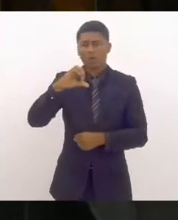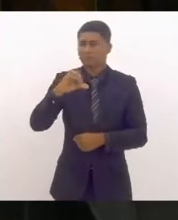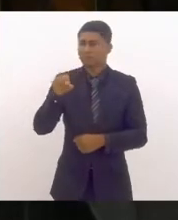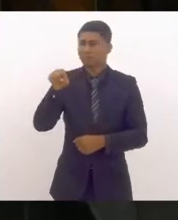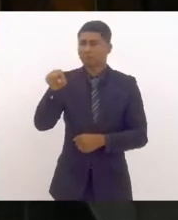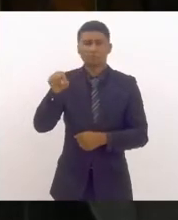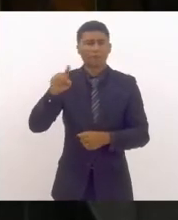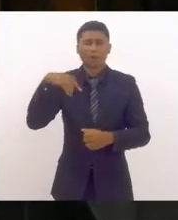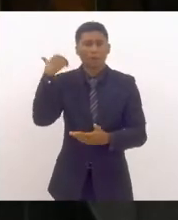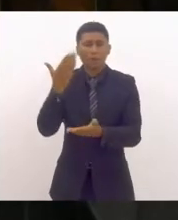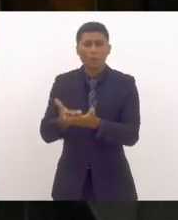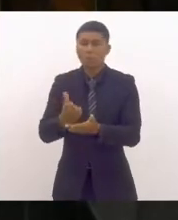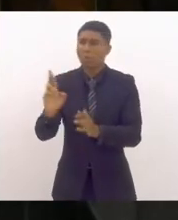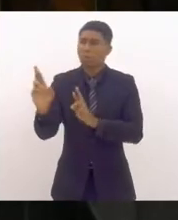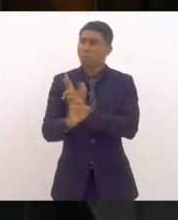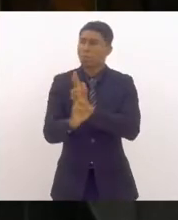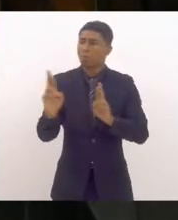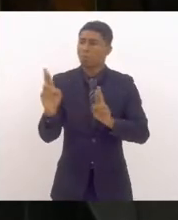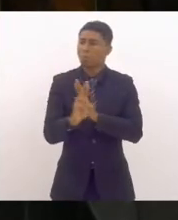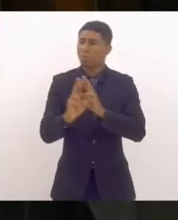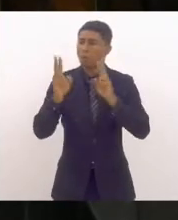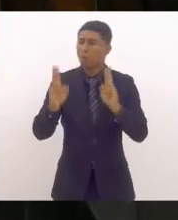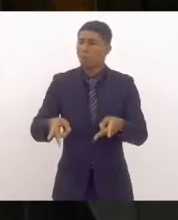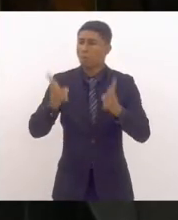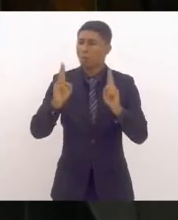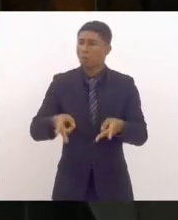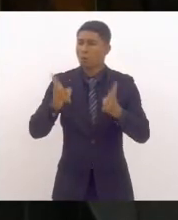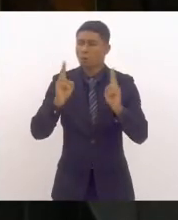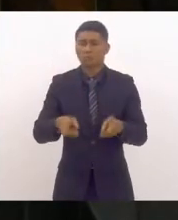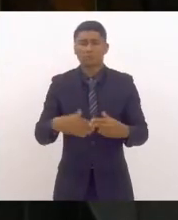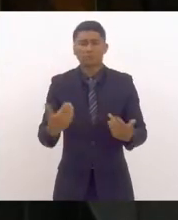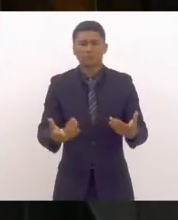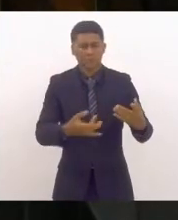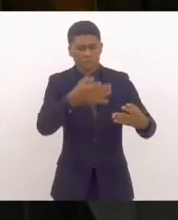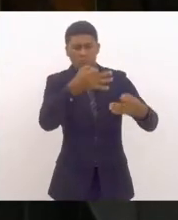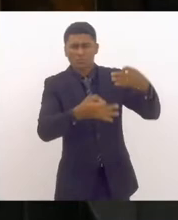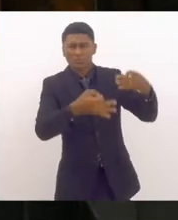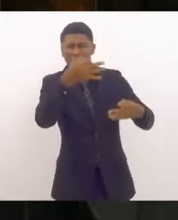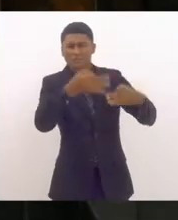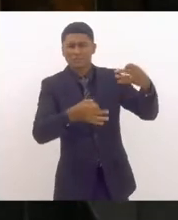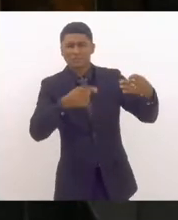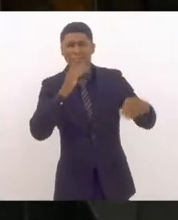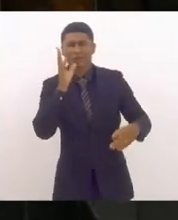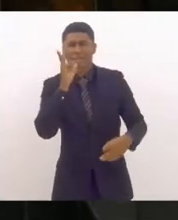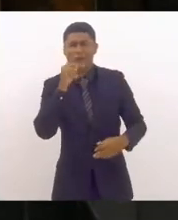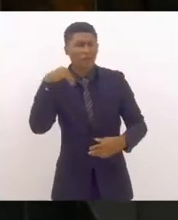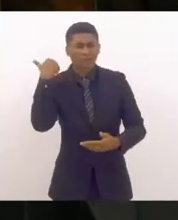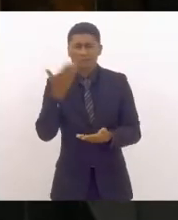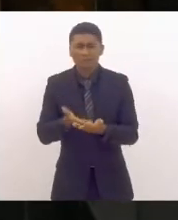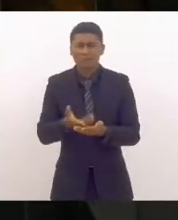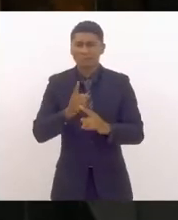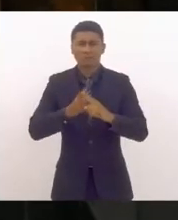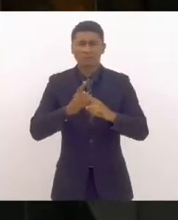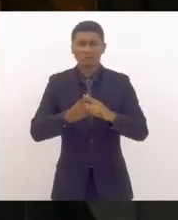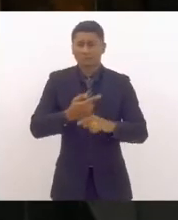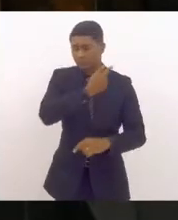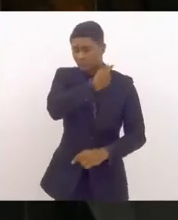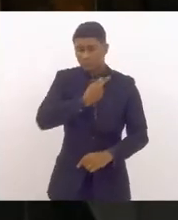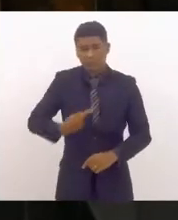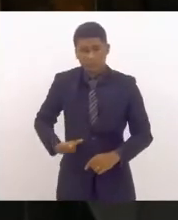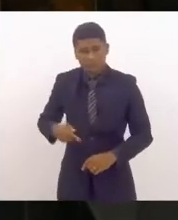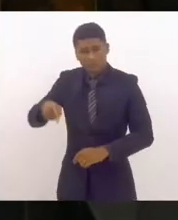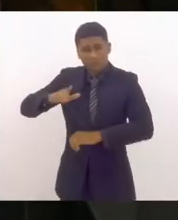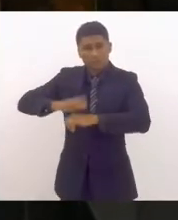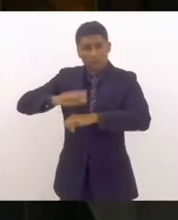que que na justiça pode se arrastar por tanto tempo passe o governador pode assinar